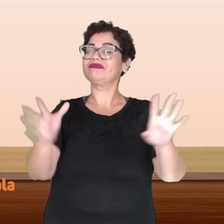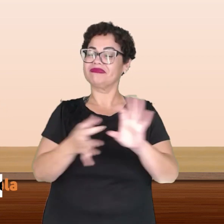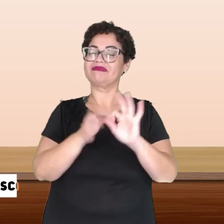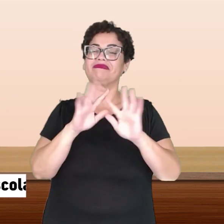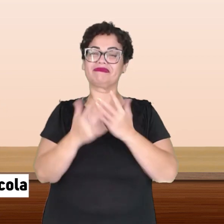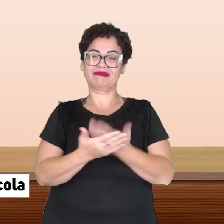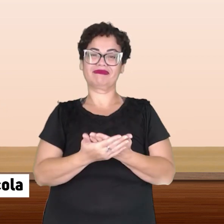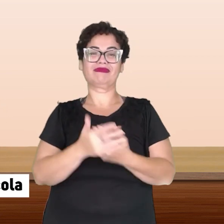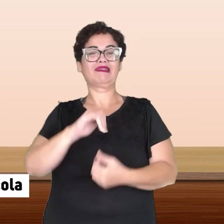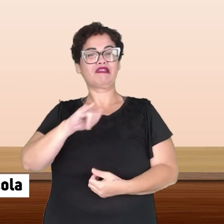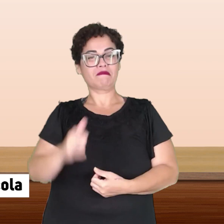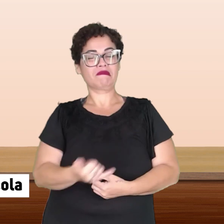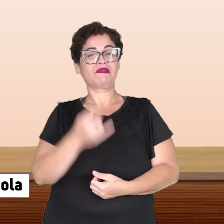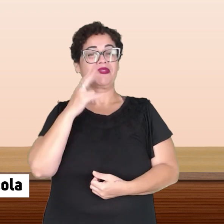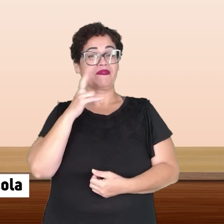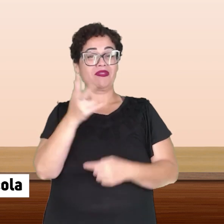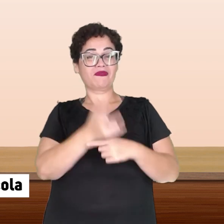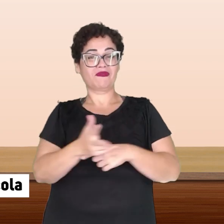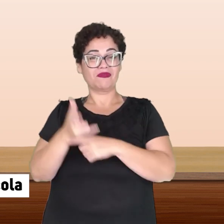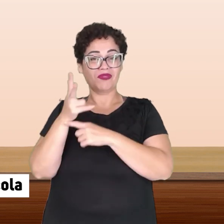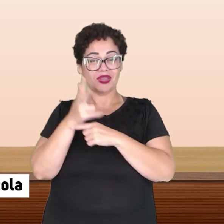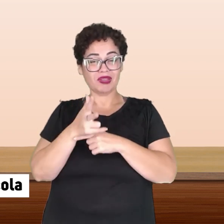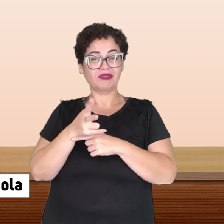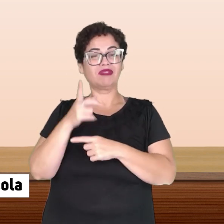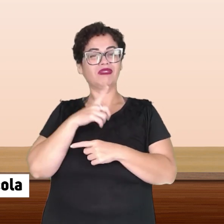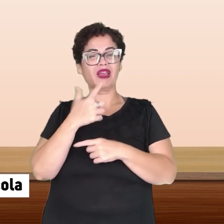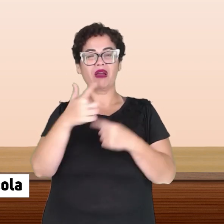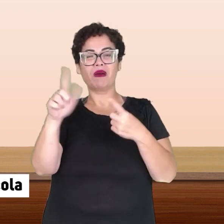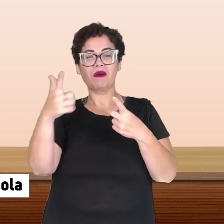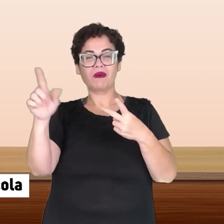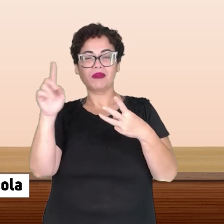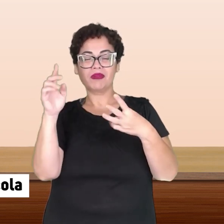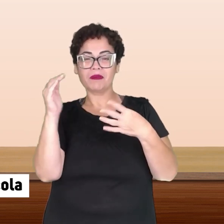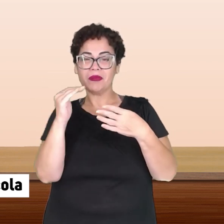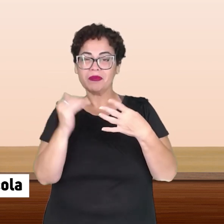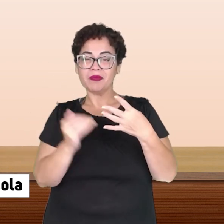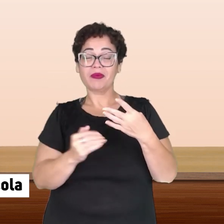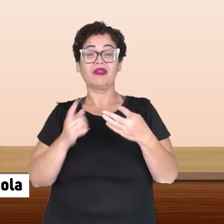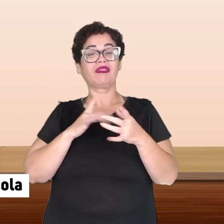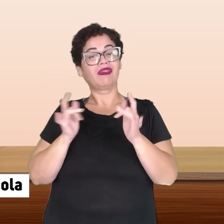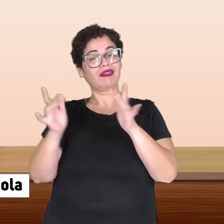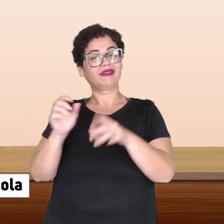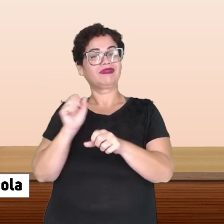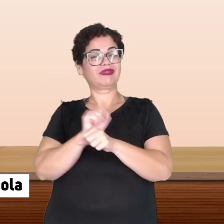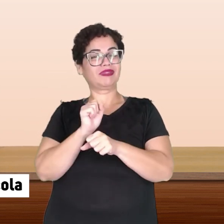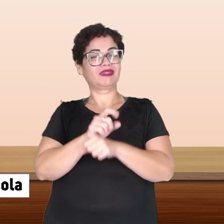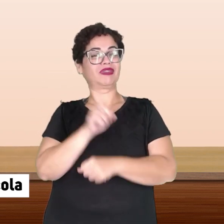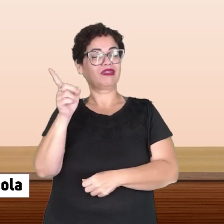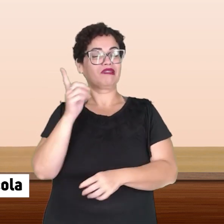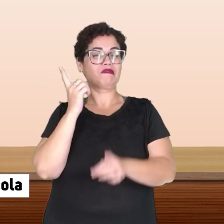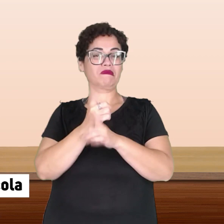Escola. Aproveitem para rever esses vídeos e assistam aos outros que estão disponíveis. Esperamos vocês para o